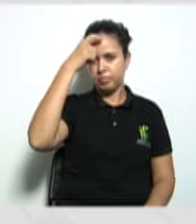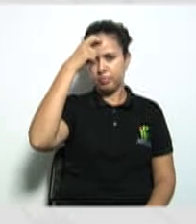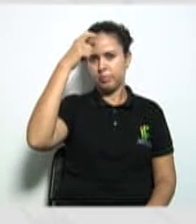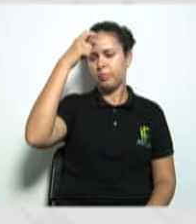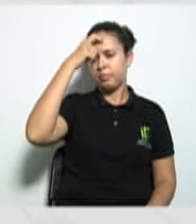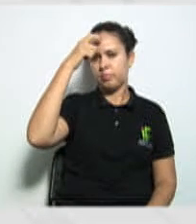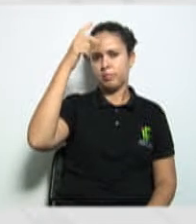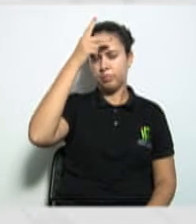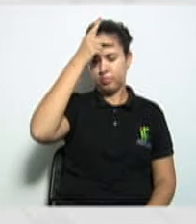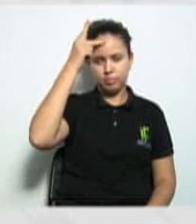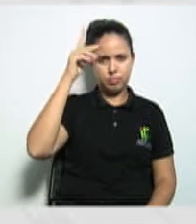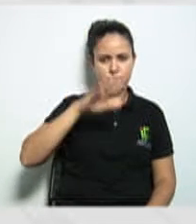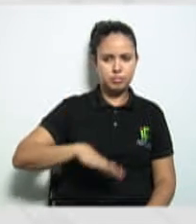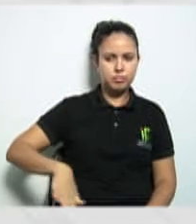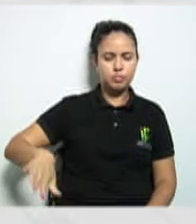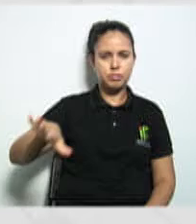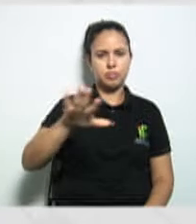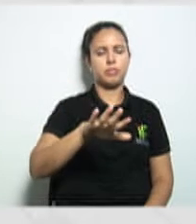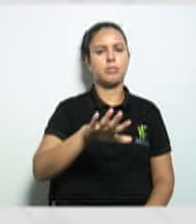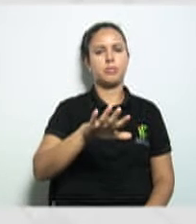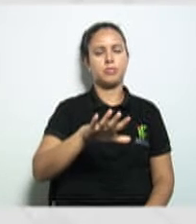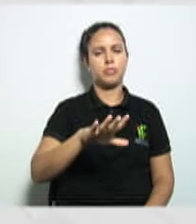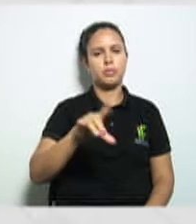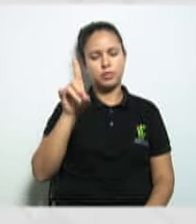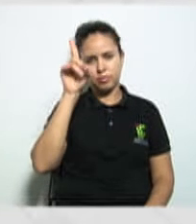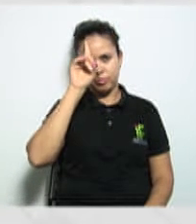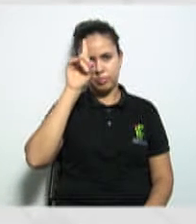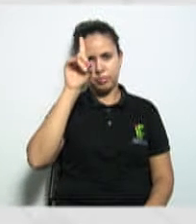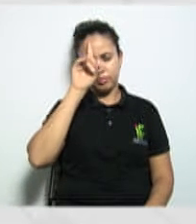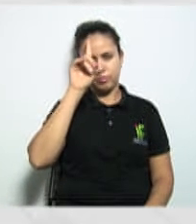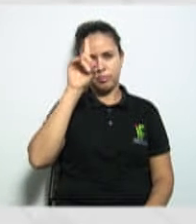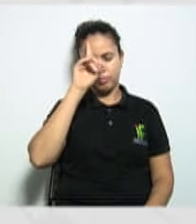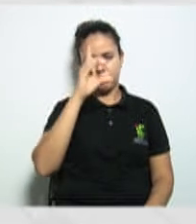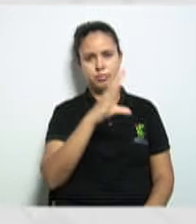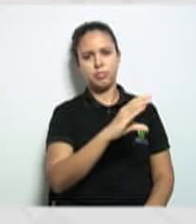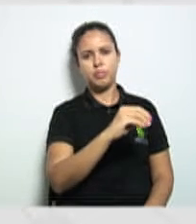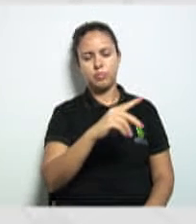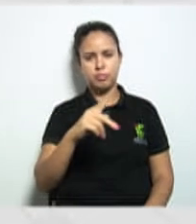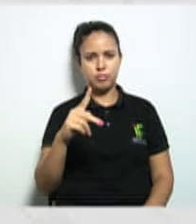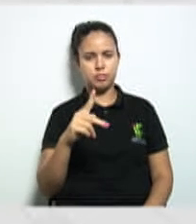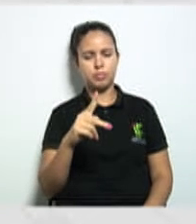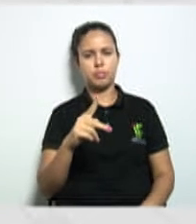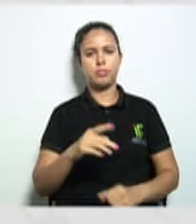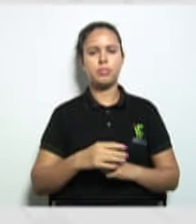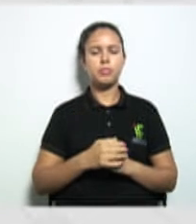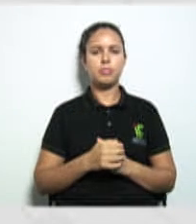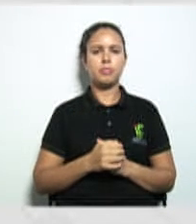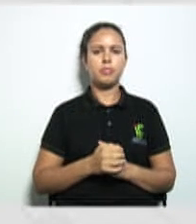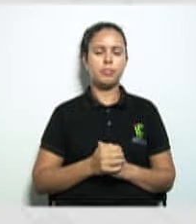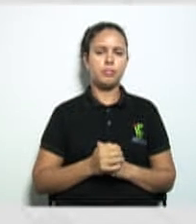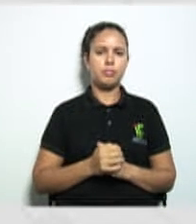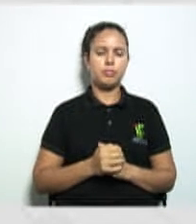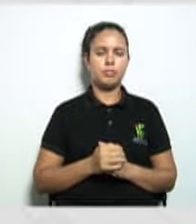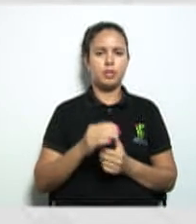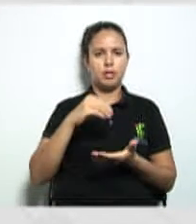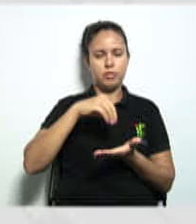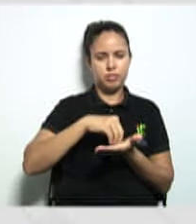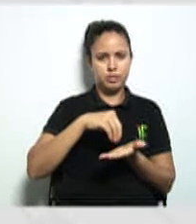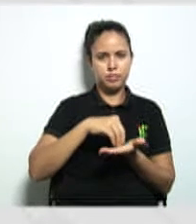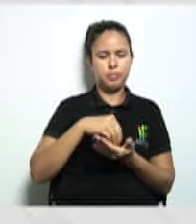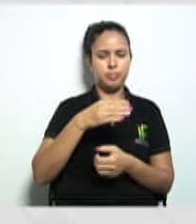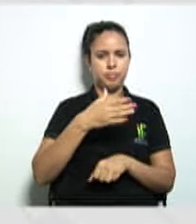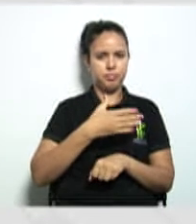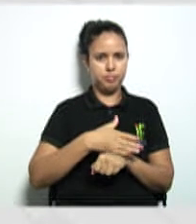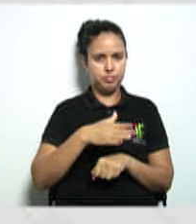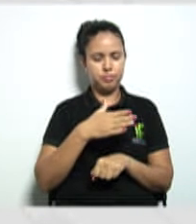do cooperativismo, o dia a dia, aqui no caso do cooperativismo, pois a ausência da